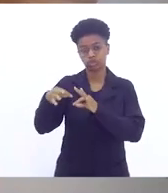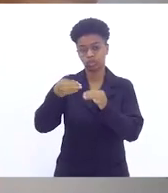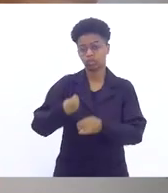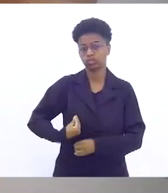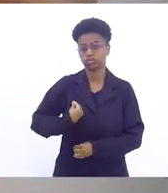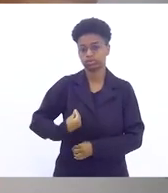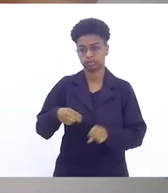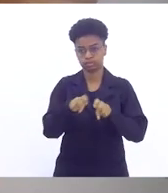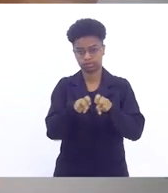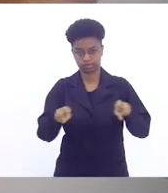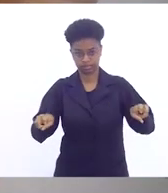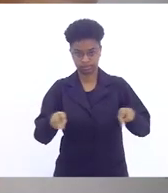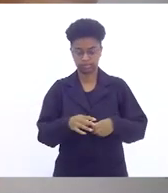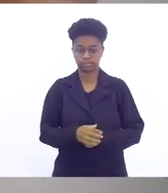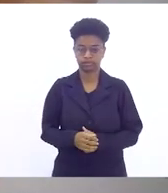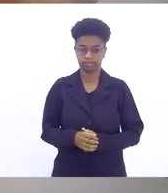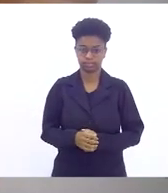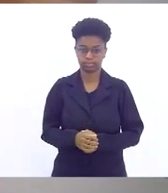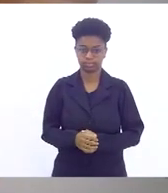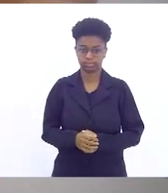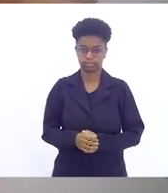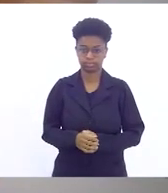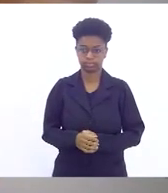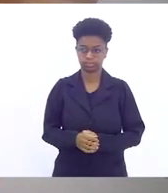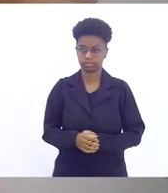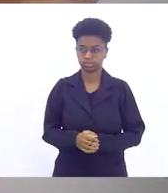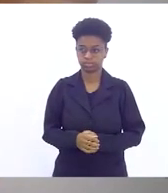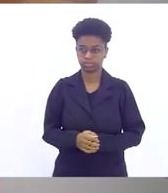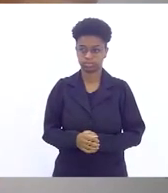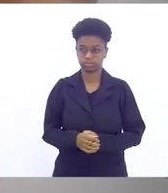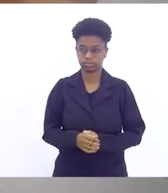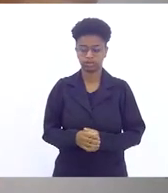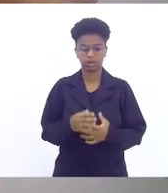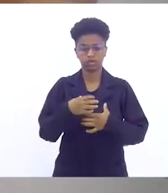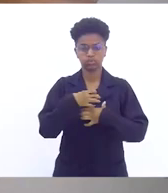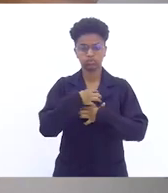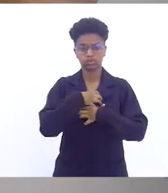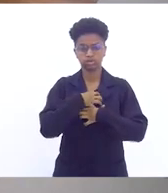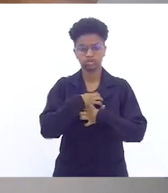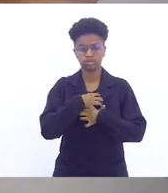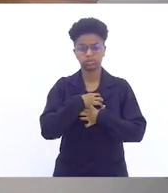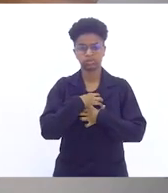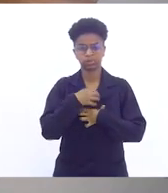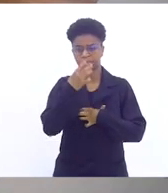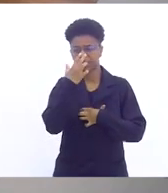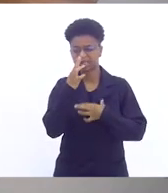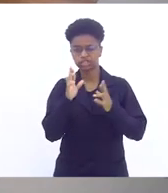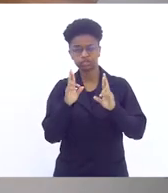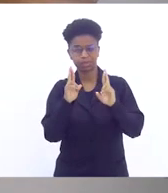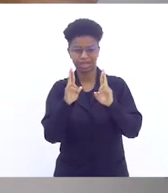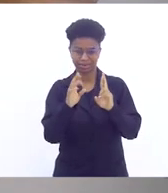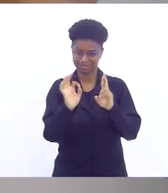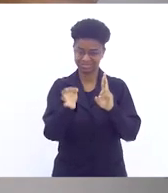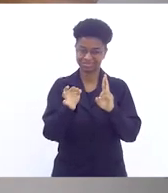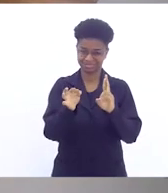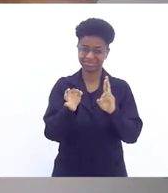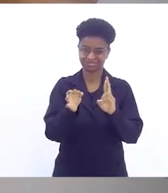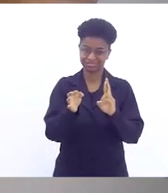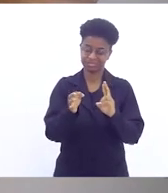a essa mesa para mim é uma é uma uma luz de esperança né é uma luz de